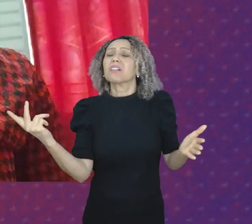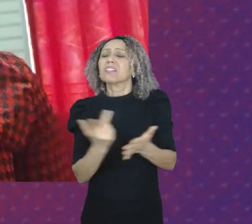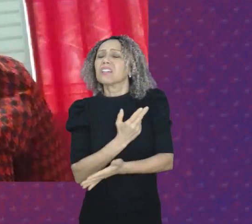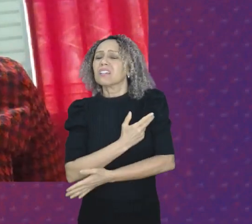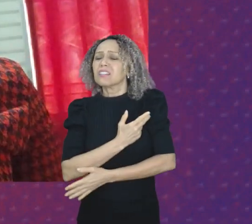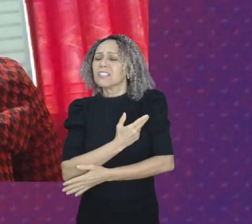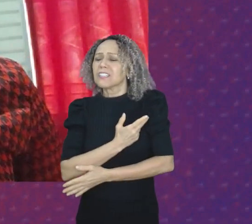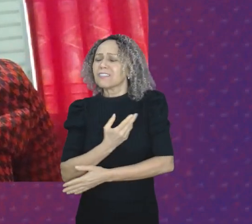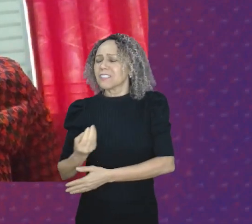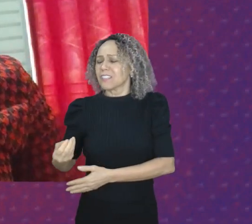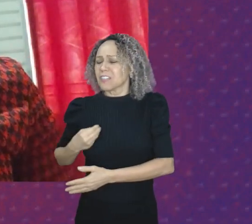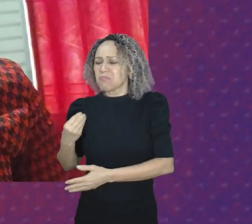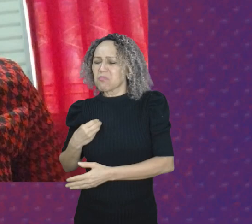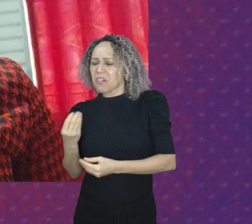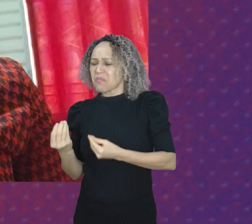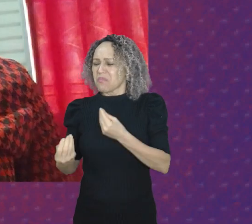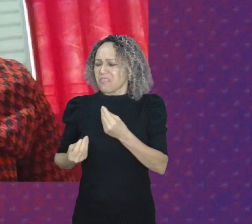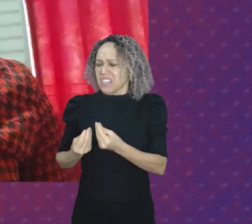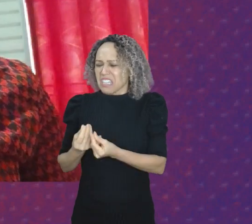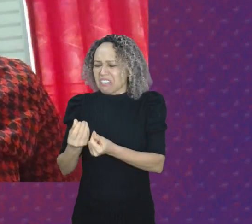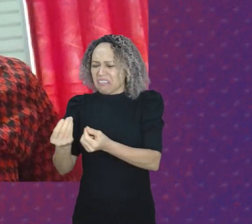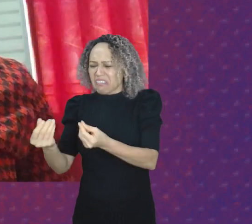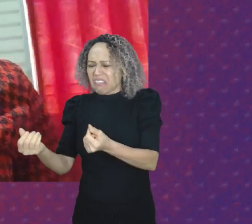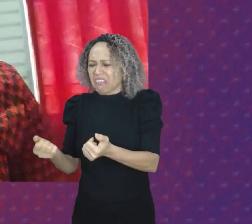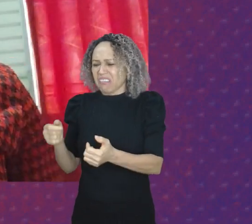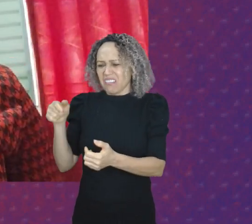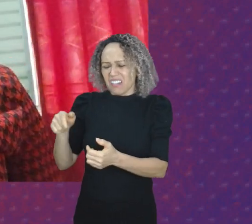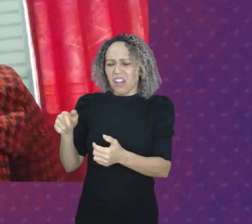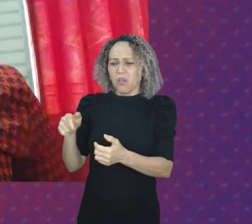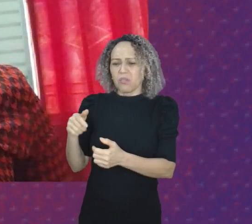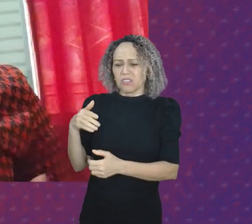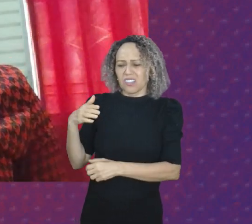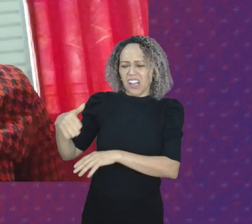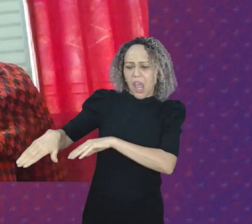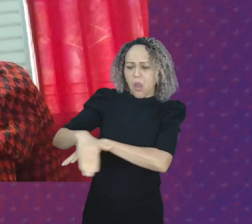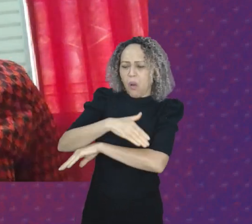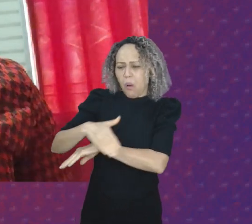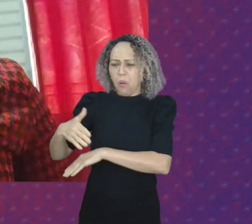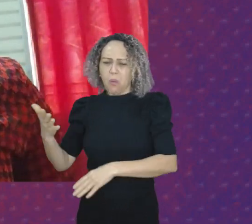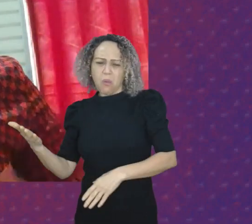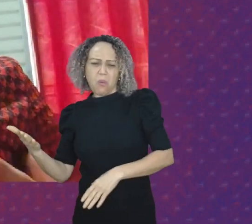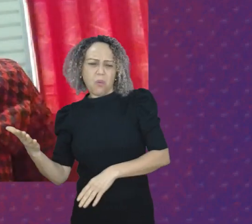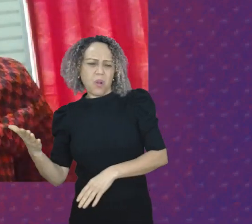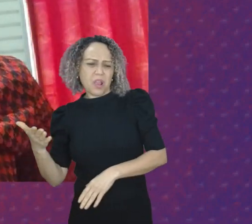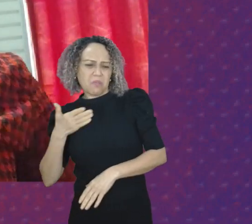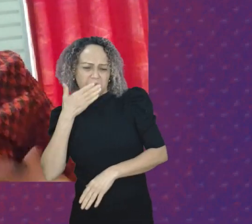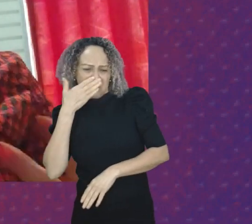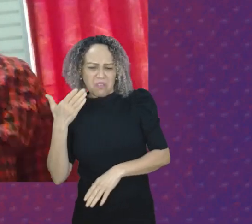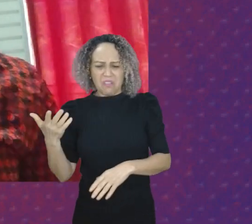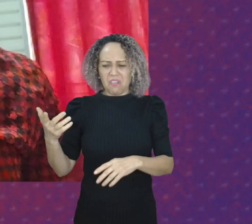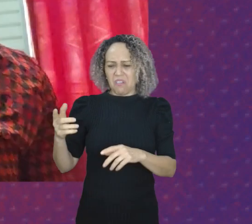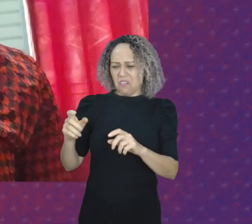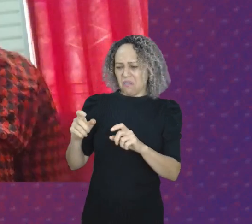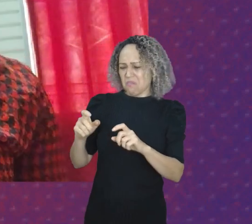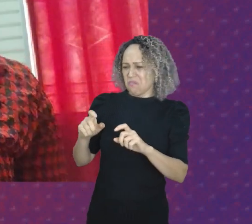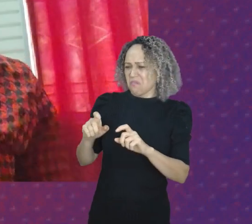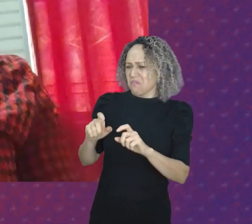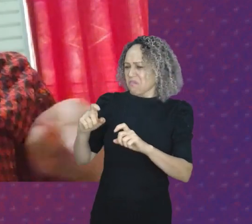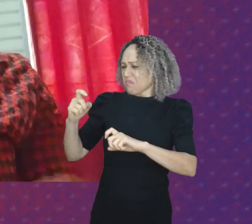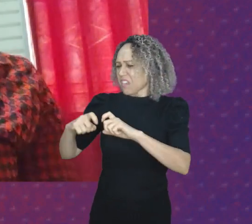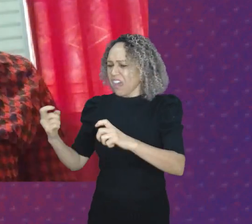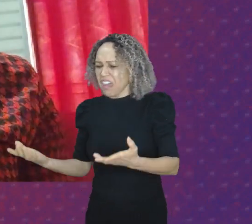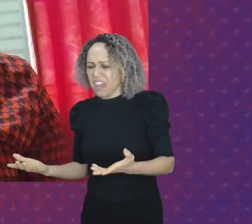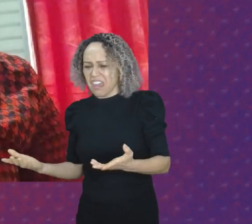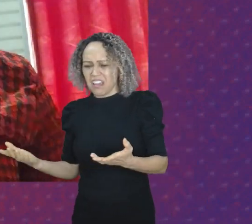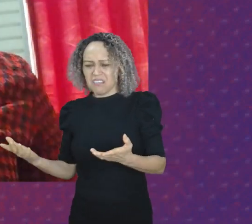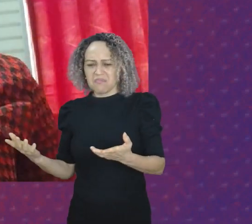submundo é bem marginalizado por conta de que as ruas oferecem oferta para a população que